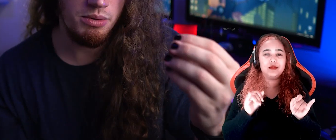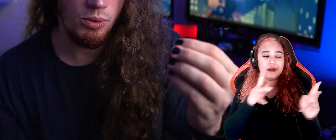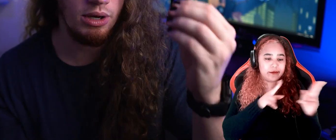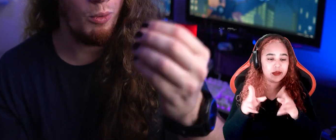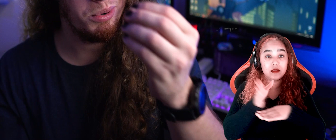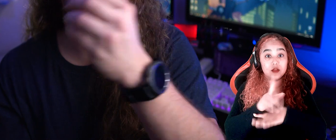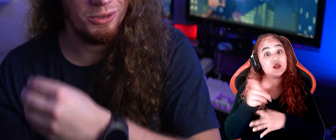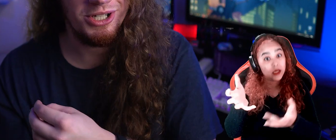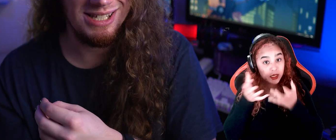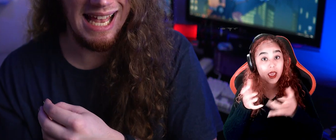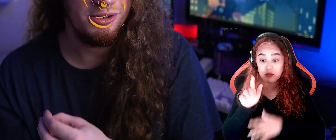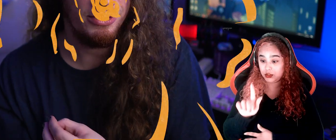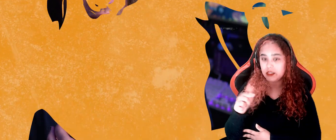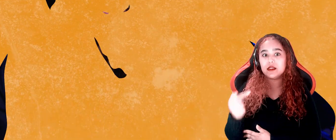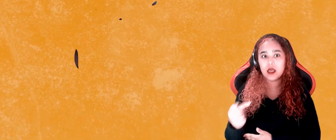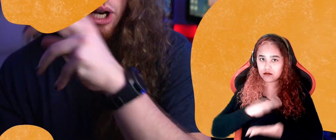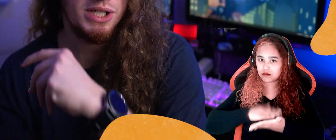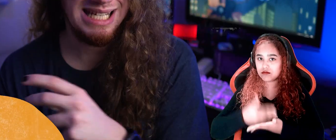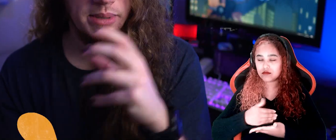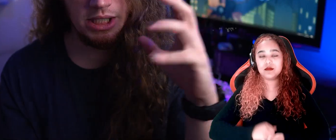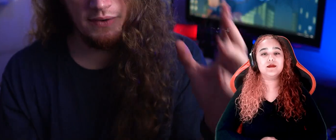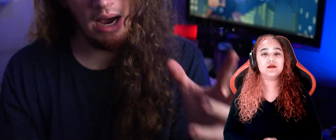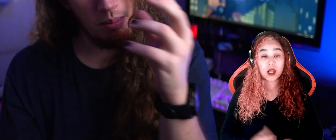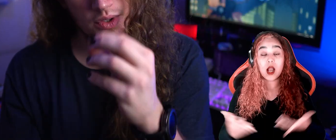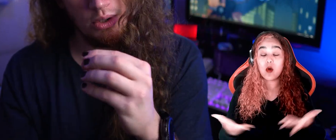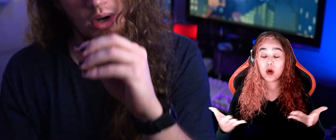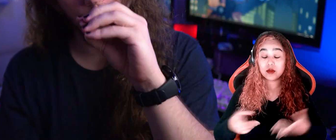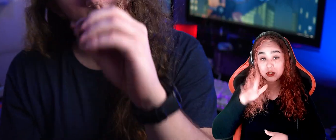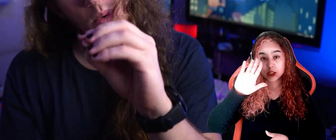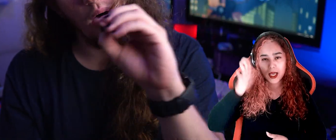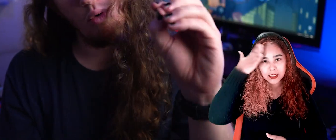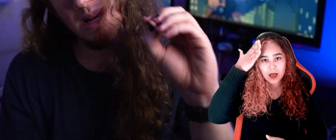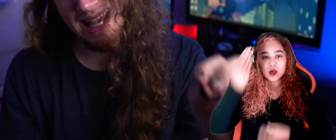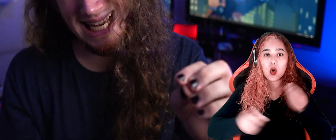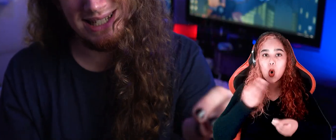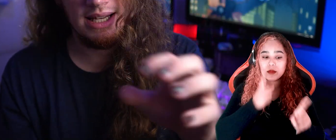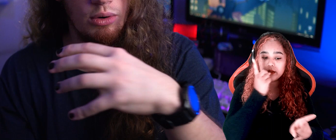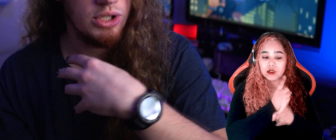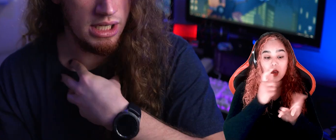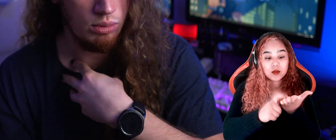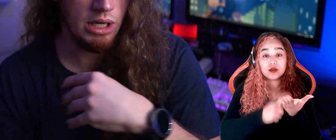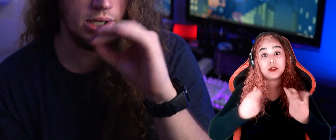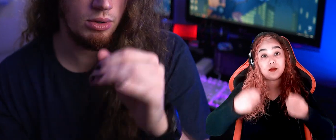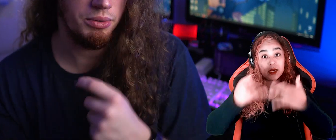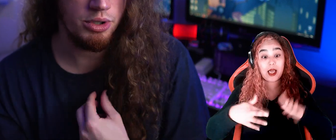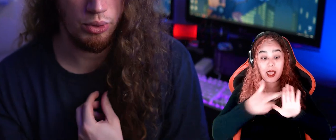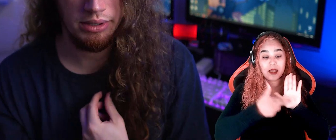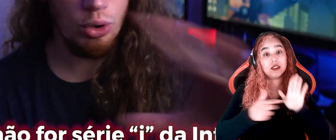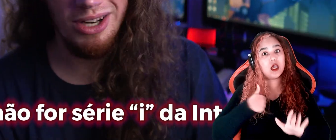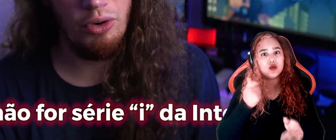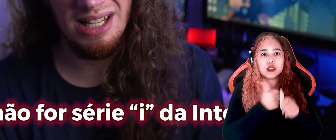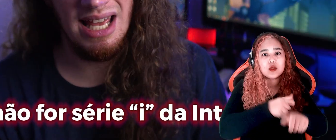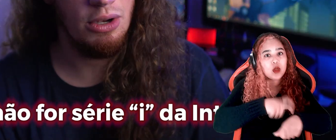um notebook com um processador G7 no final. Agora que você sabe identificar um processador, vamos a algumas regras que eu sigo na hora de escolher um